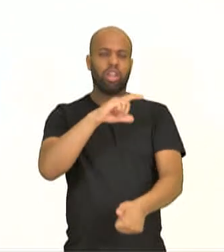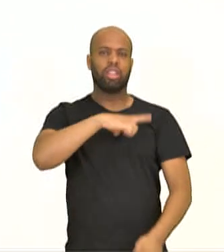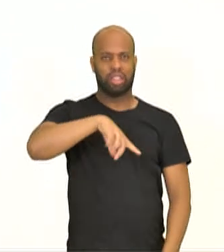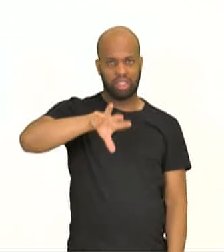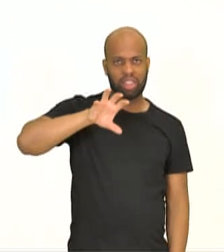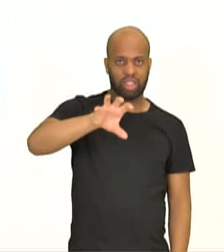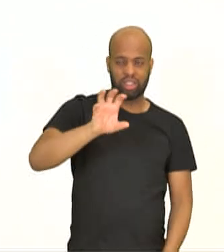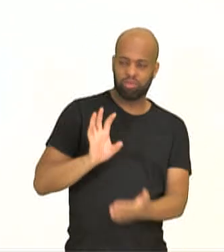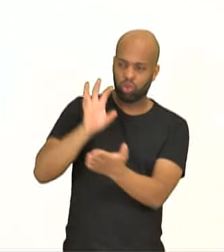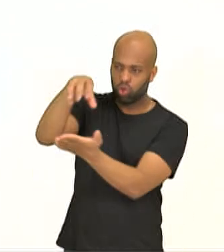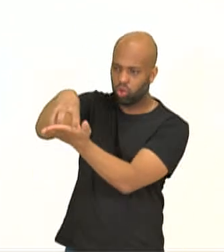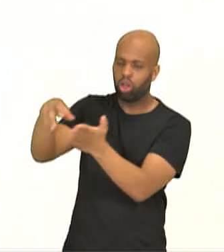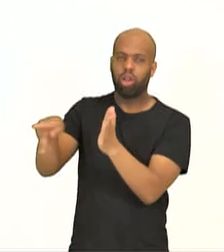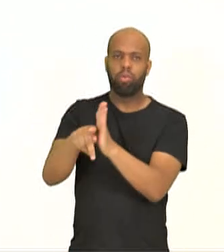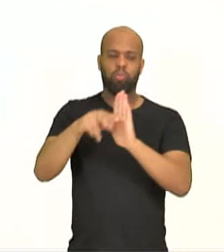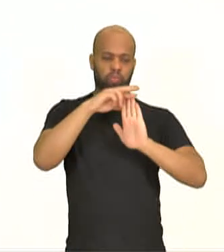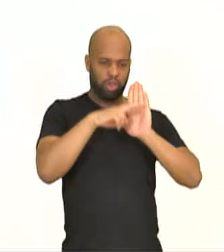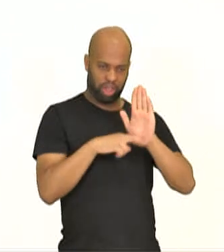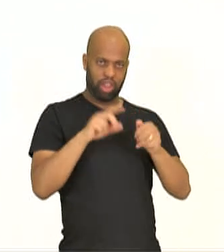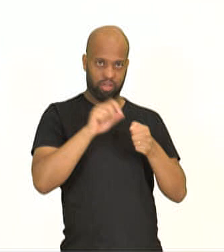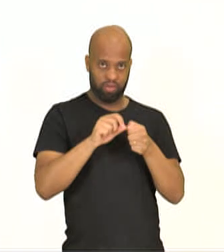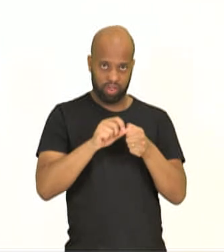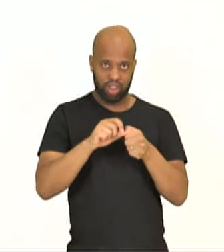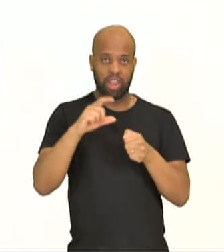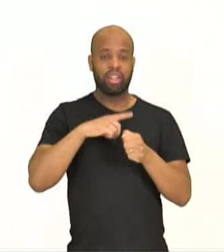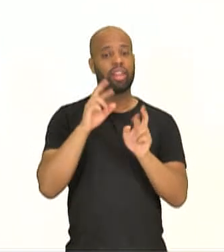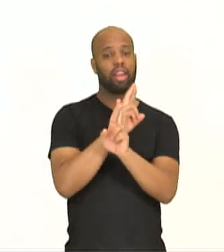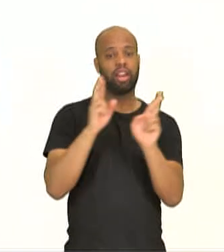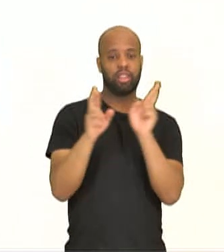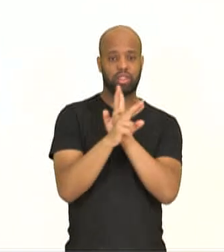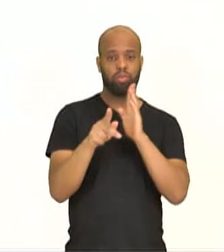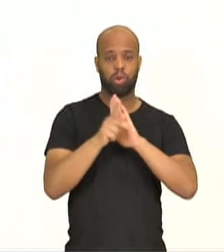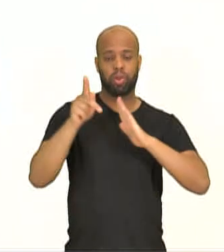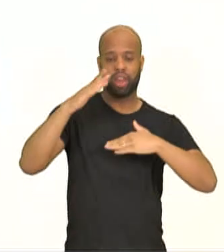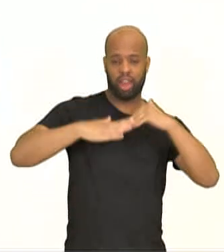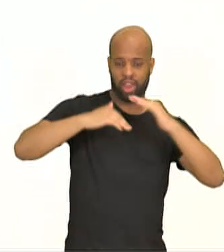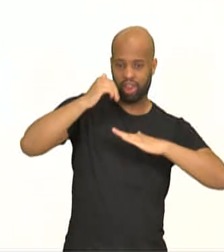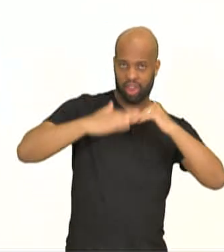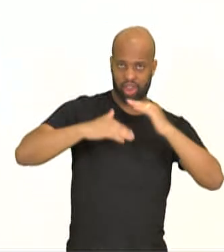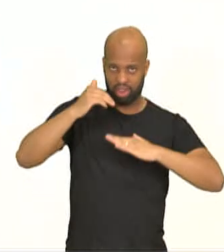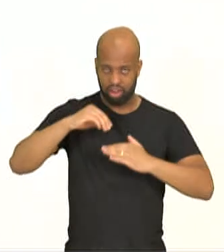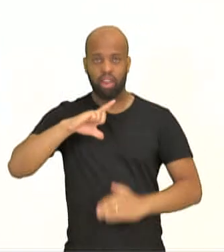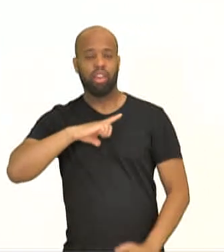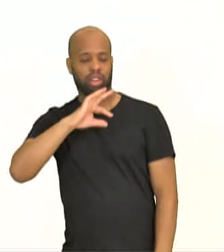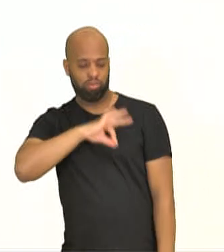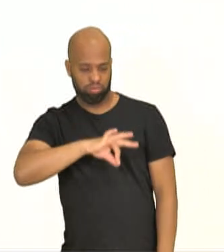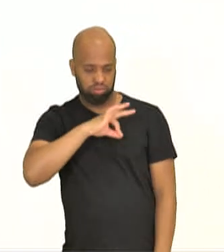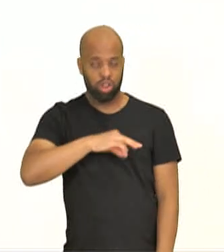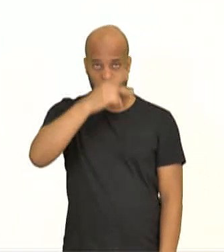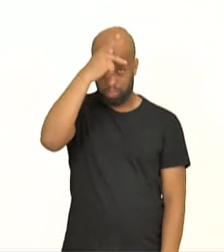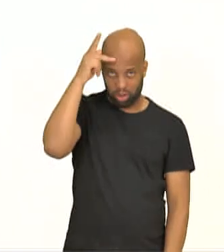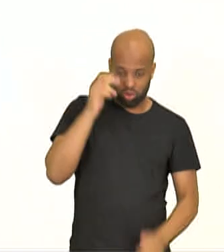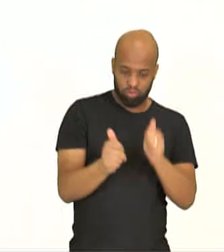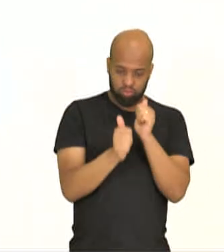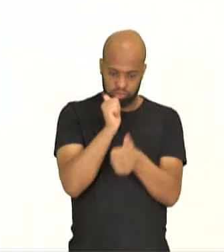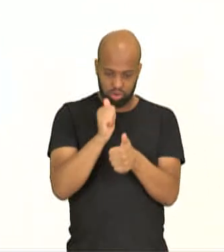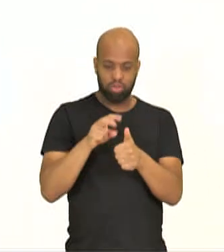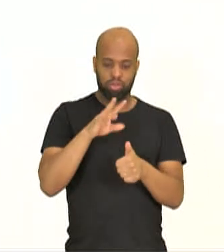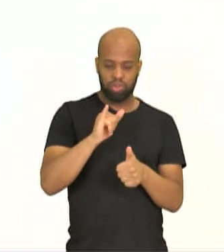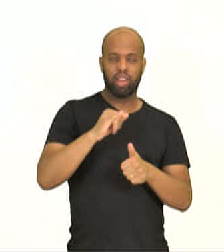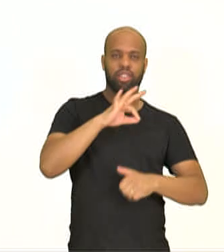Tá? Ele está associado com a carreira profissional, que é a remuneração, é a parte do atleta receber para